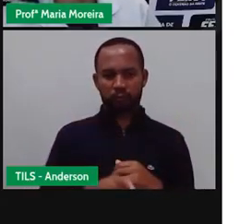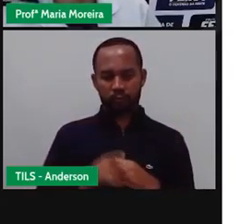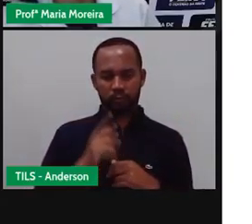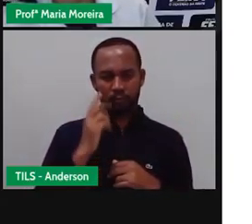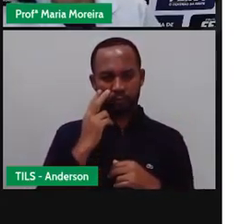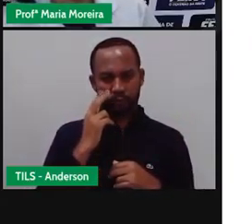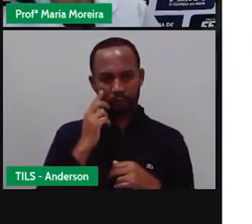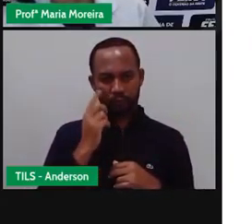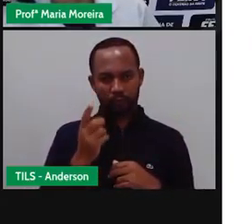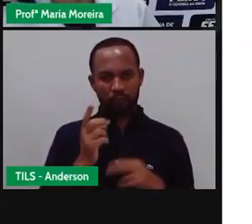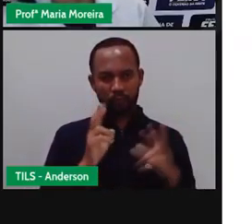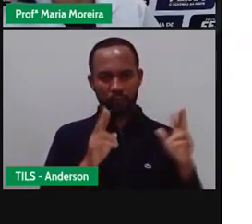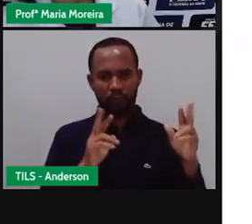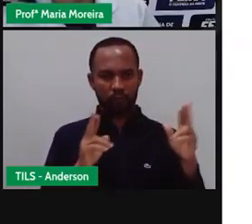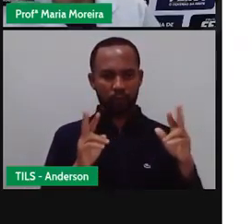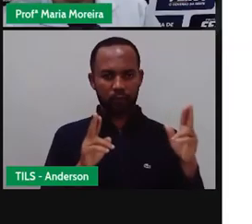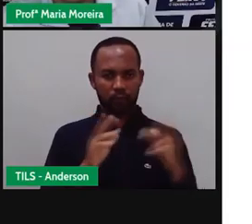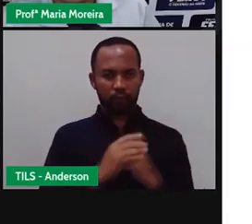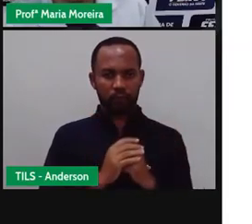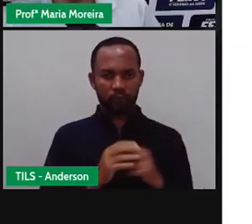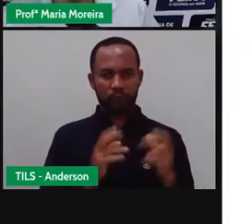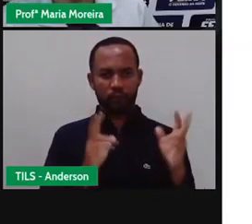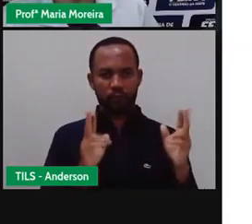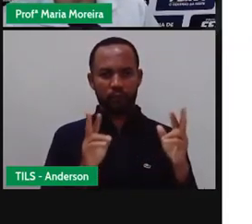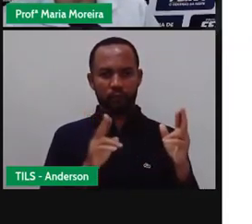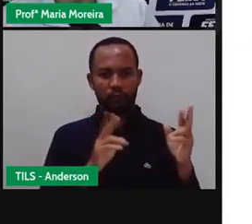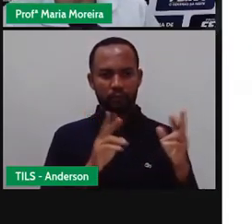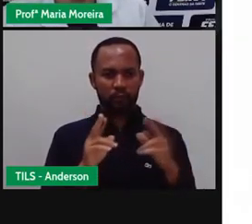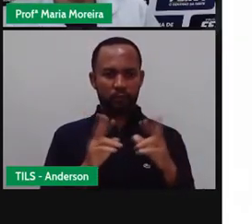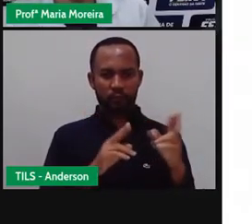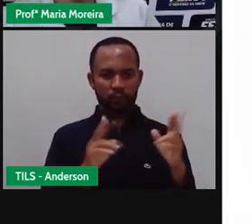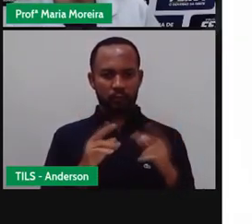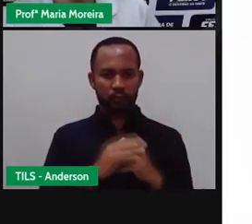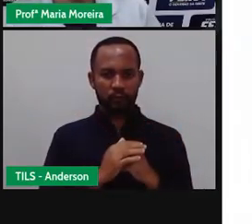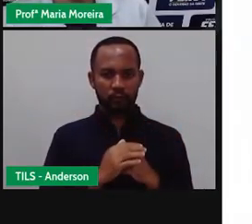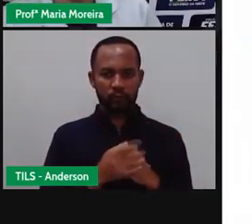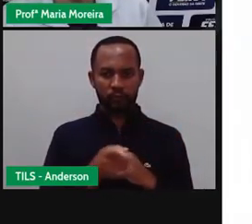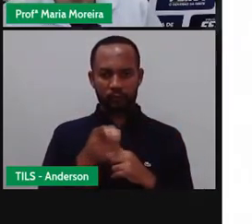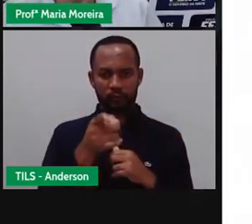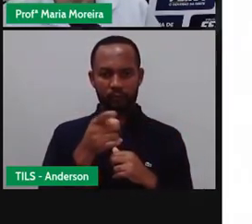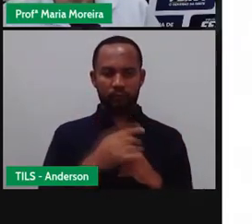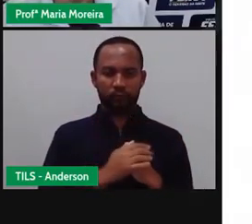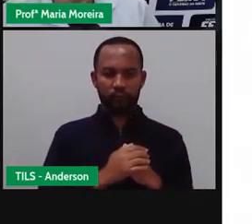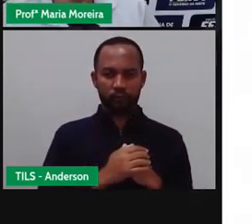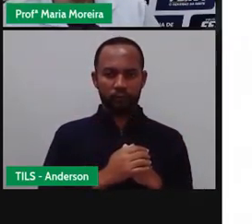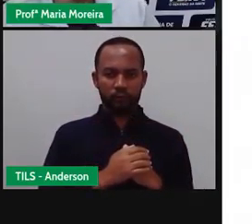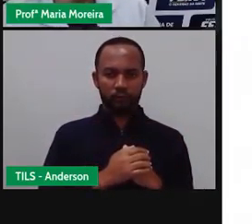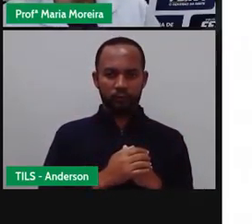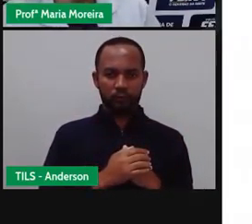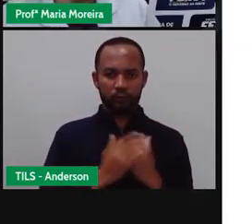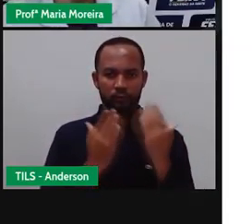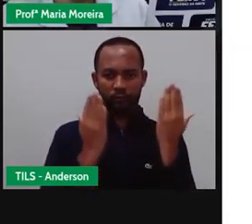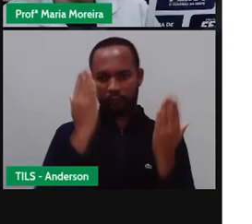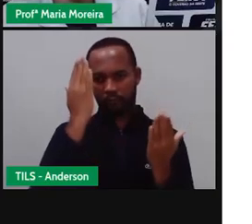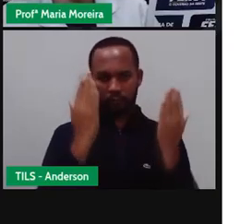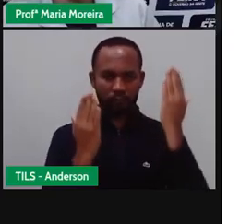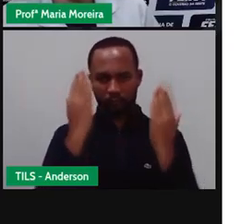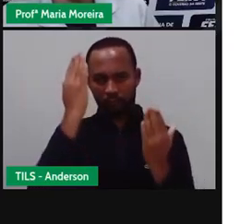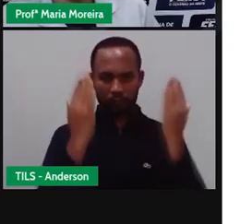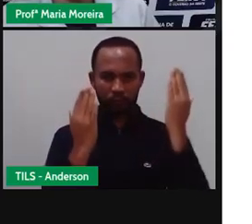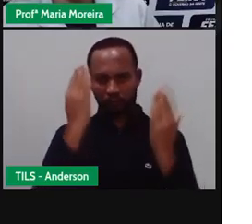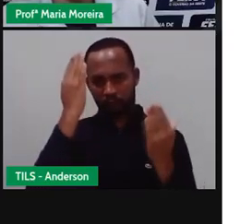que o que tem desse lado também tem o quê? Desse outro lado. Bom, assim como a gente tem aqui essa